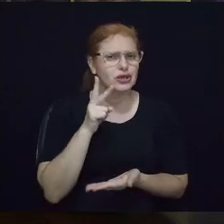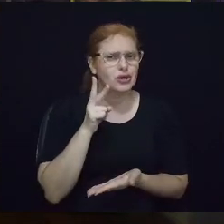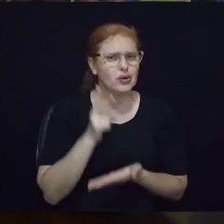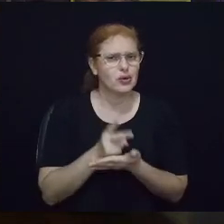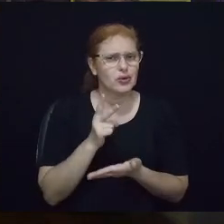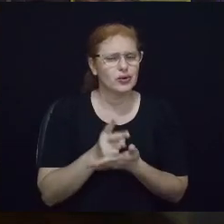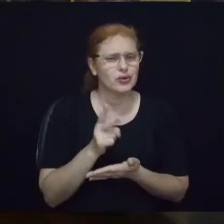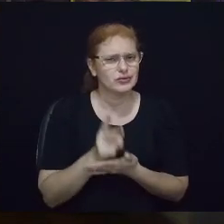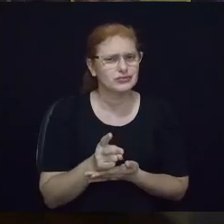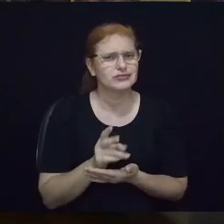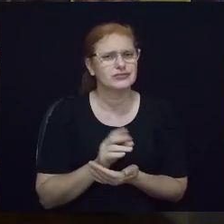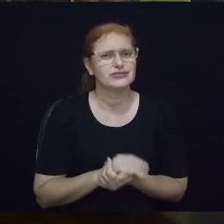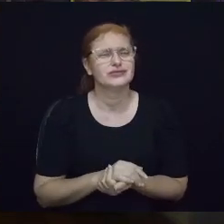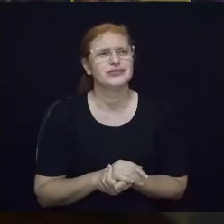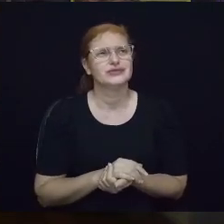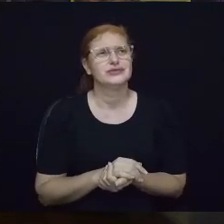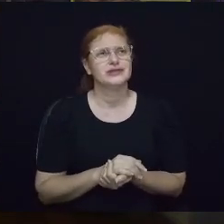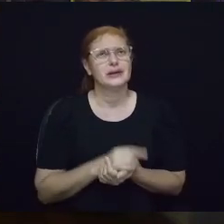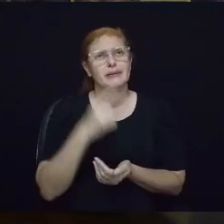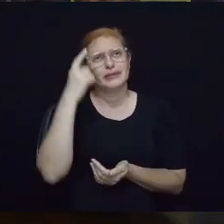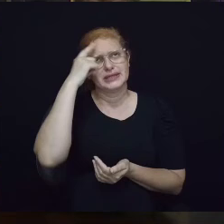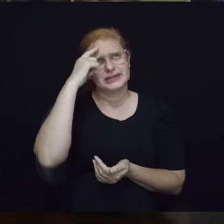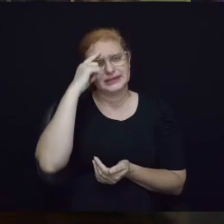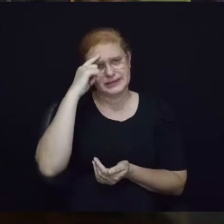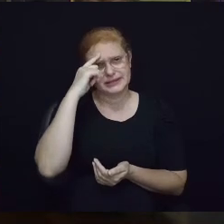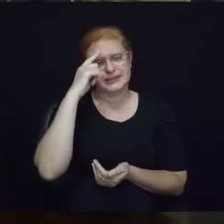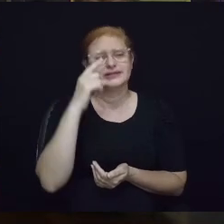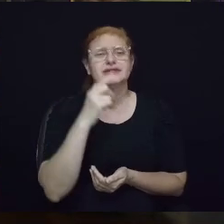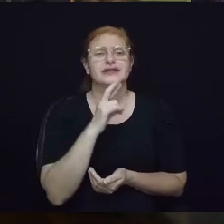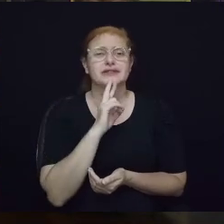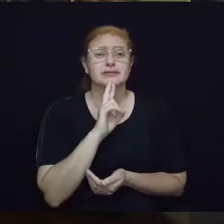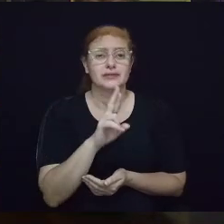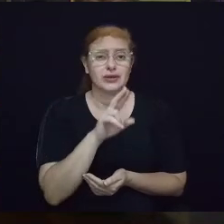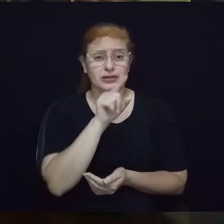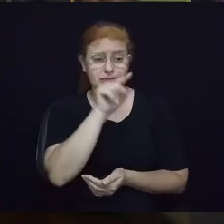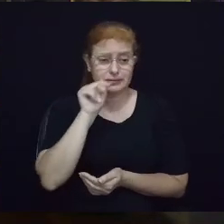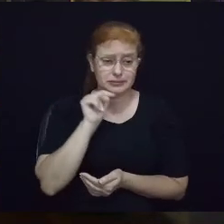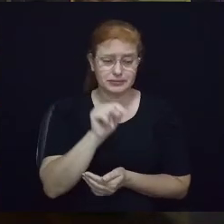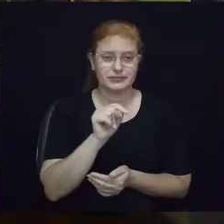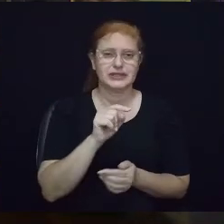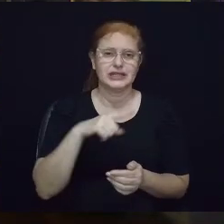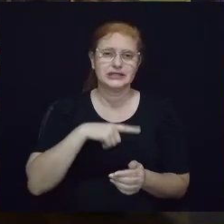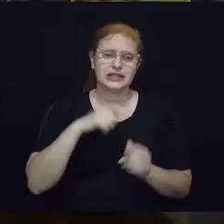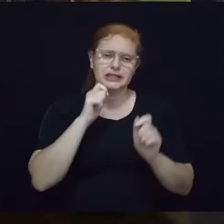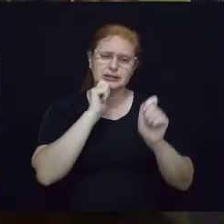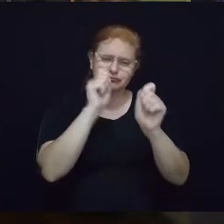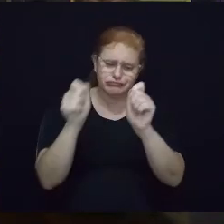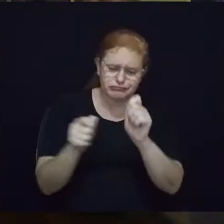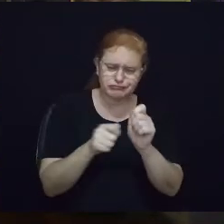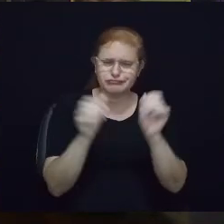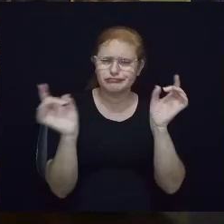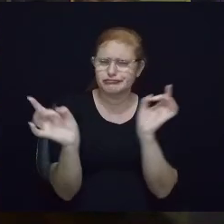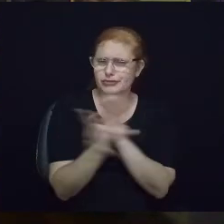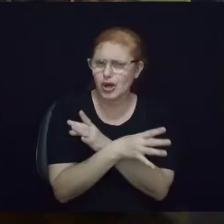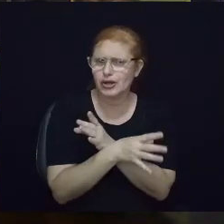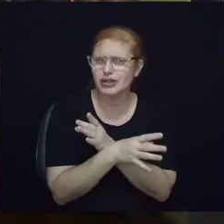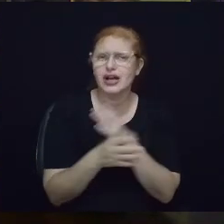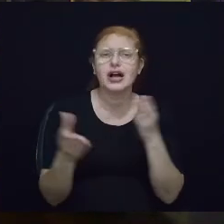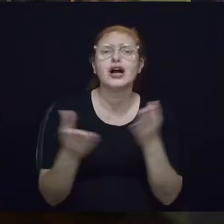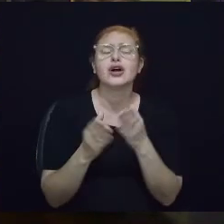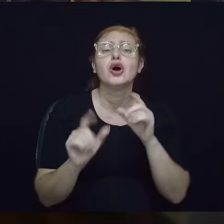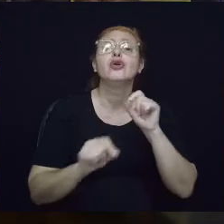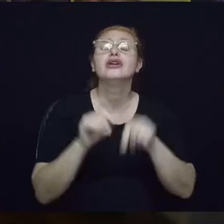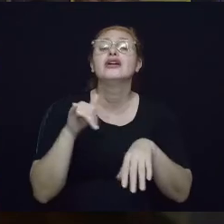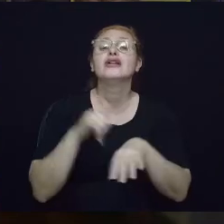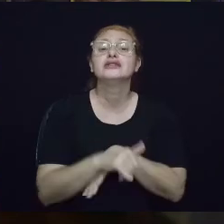respondendo a pergunta e nunca termina, né? Na escultura aqui, agora, termina a escultura. E agora, que